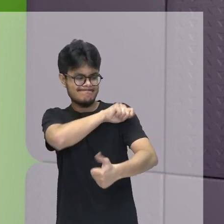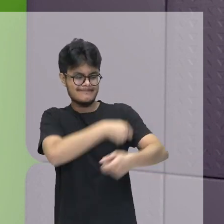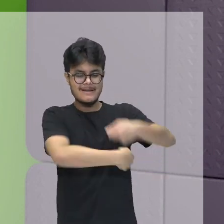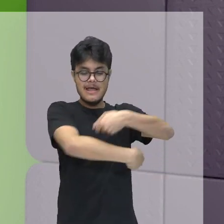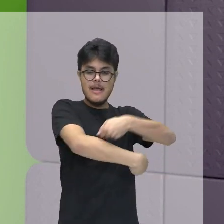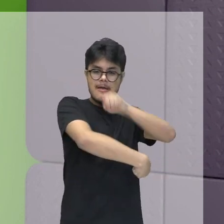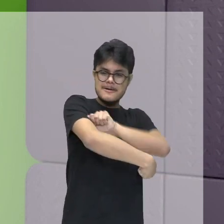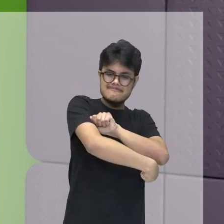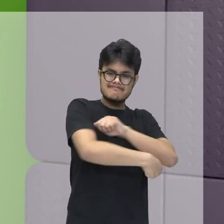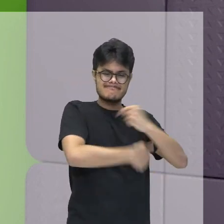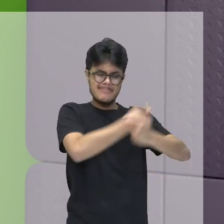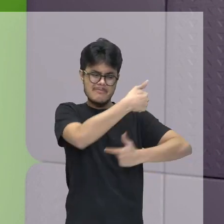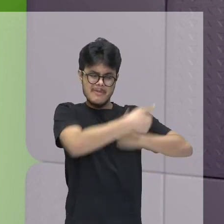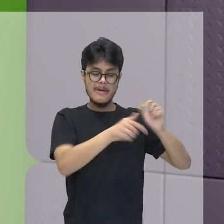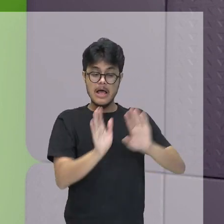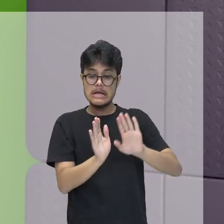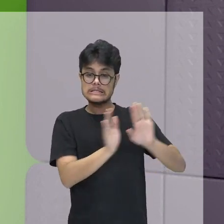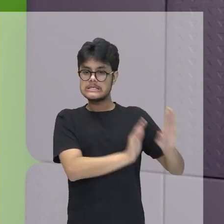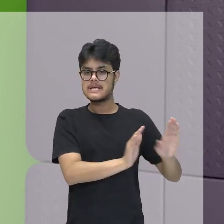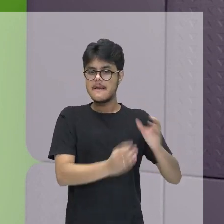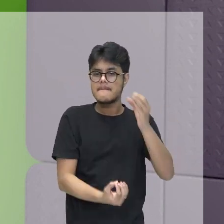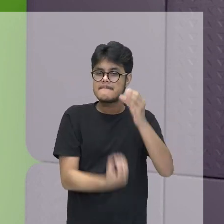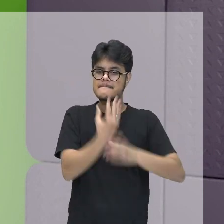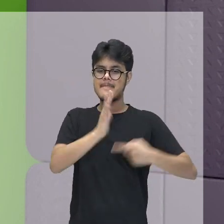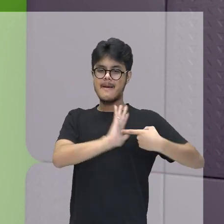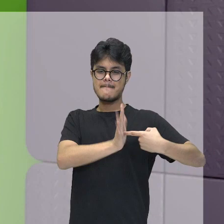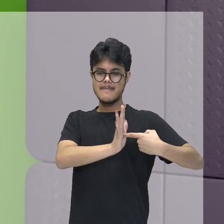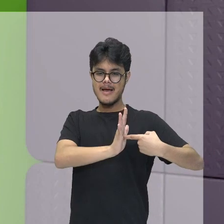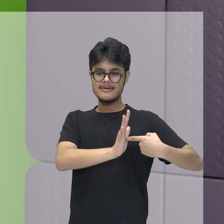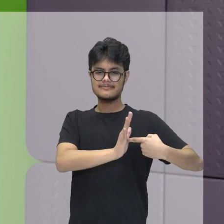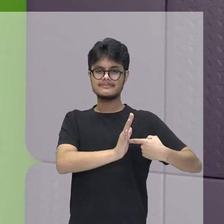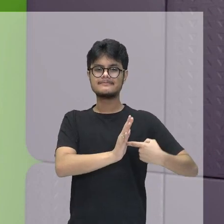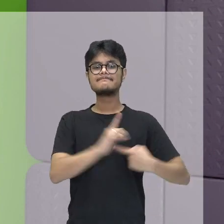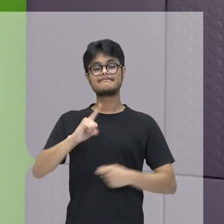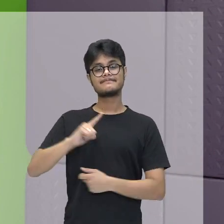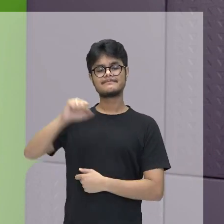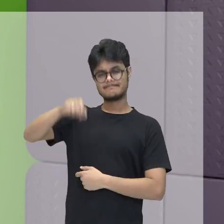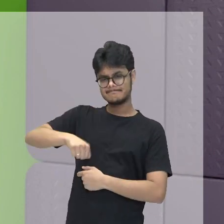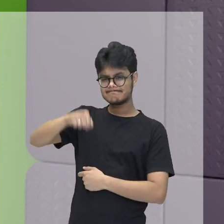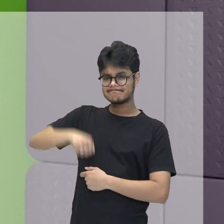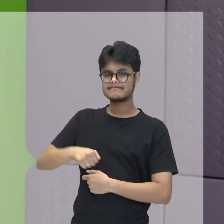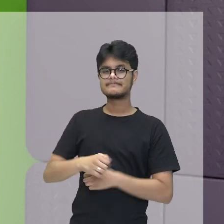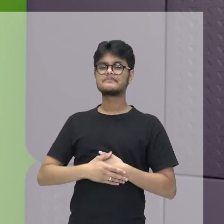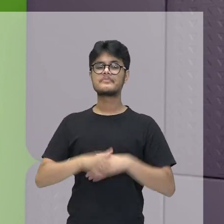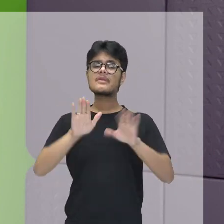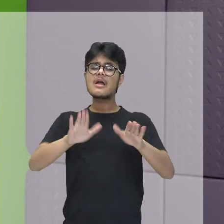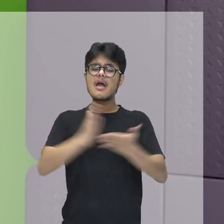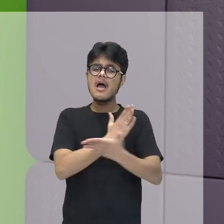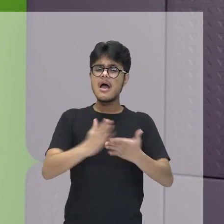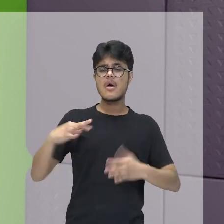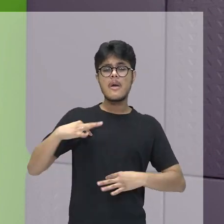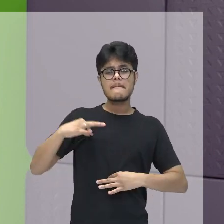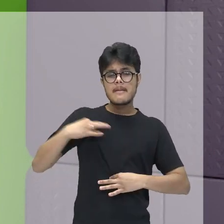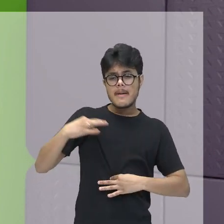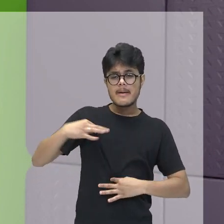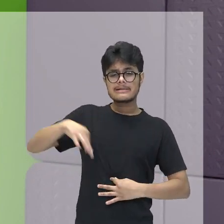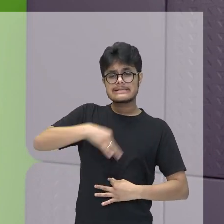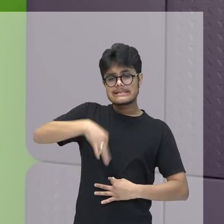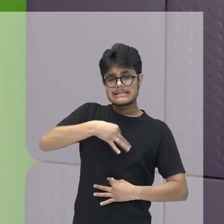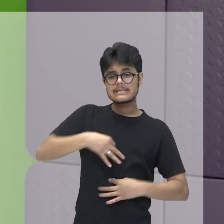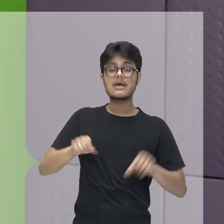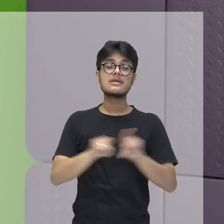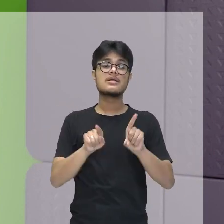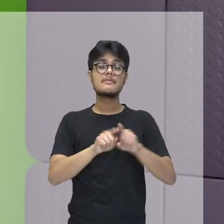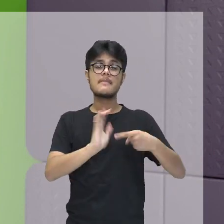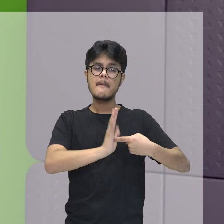as primeiras máquinas que vão surgir nesse momento, como por exemplo o tear mecânico, não é? Movidos a vapor também